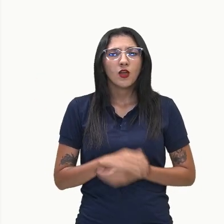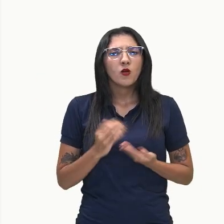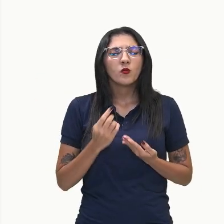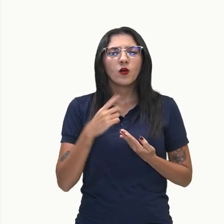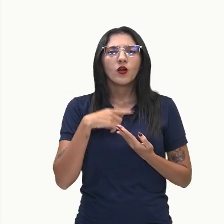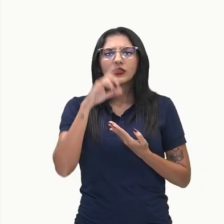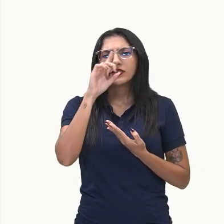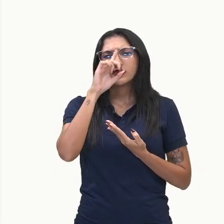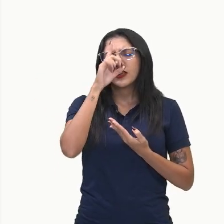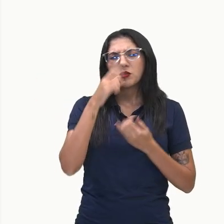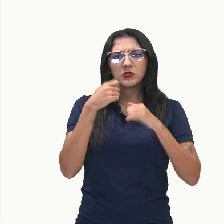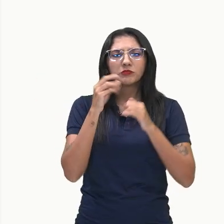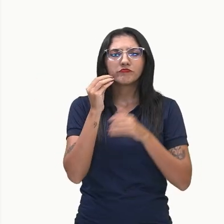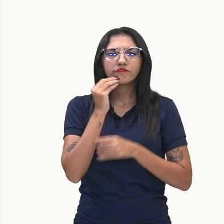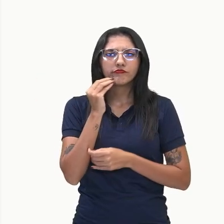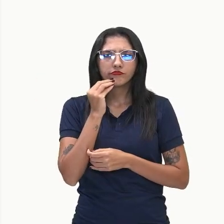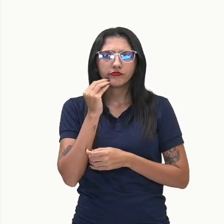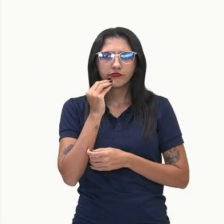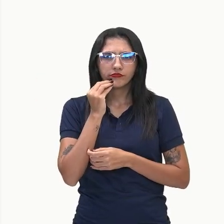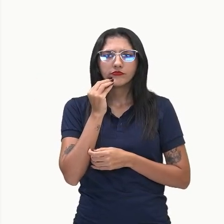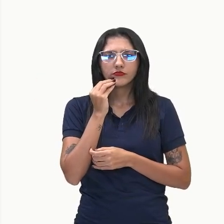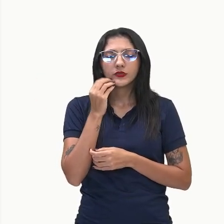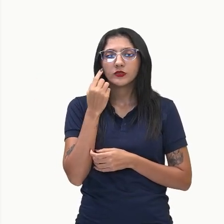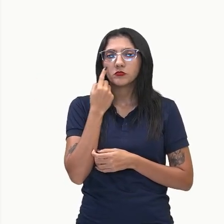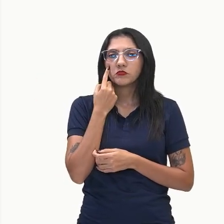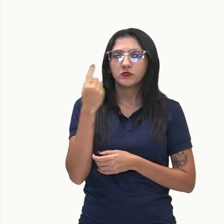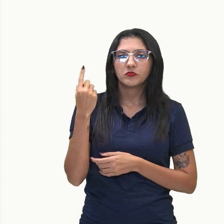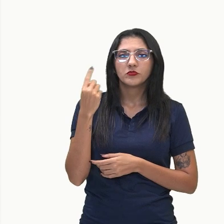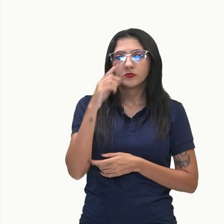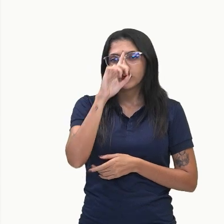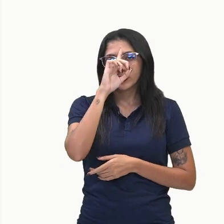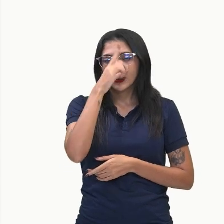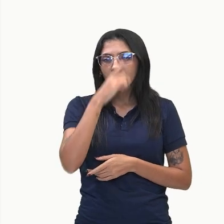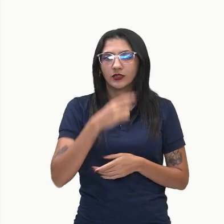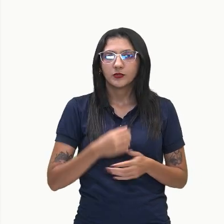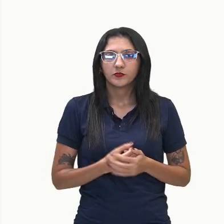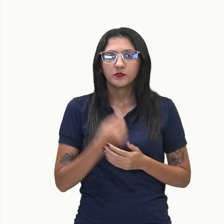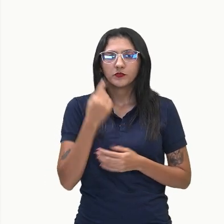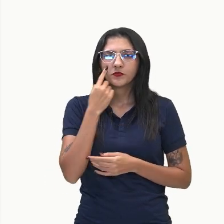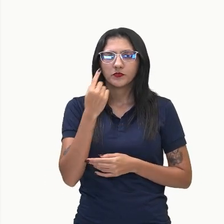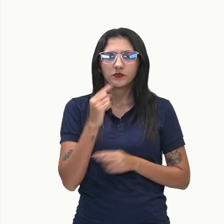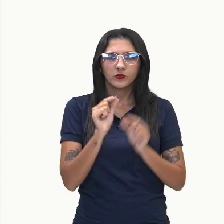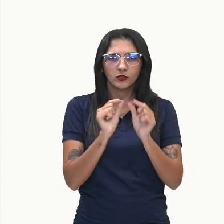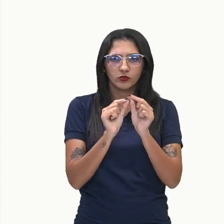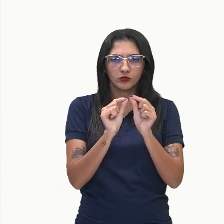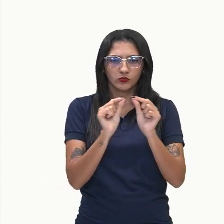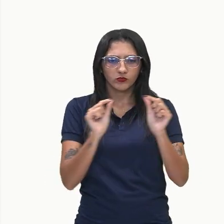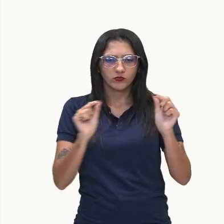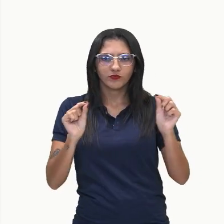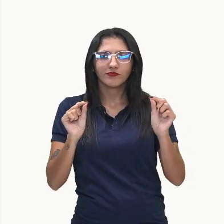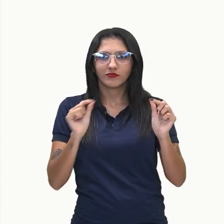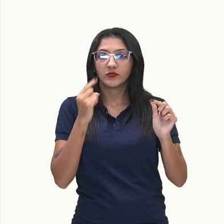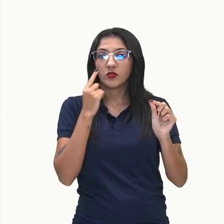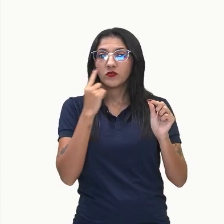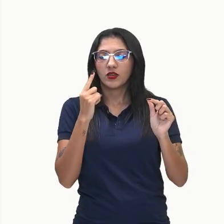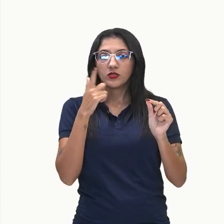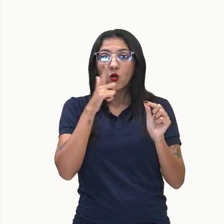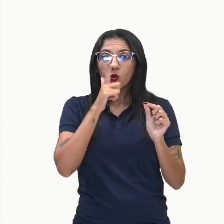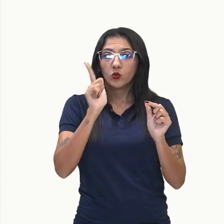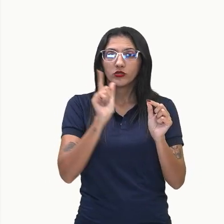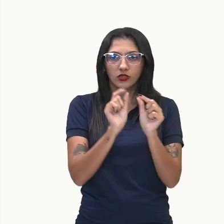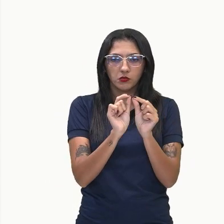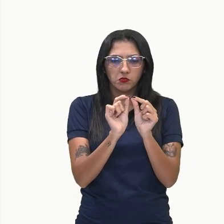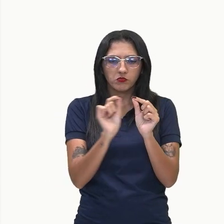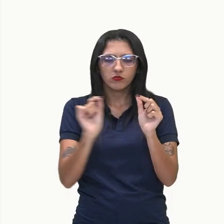quero testar, eu vou pegar 2 pontos. Peguei 2 pontos, eu vejo se eu consigo fazer uma